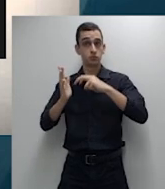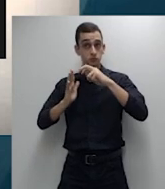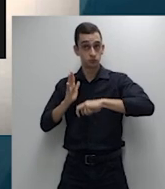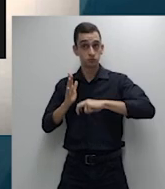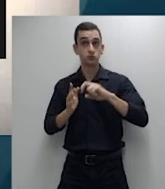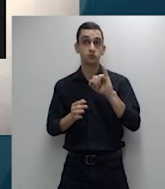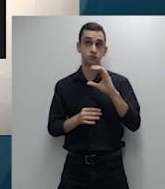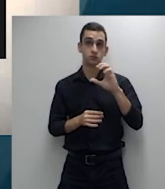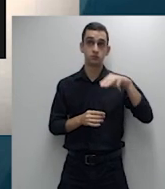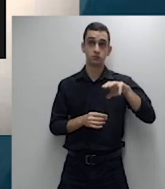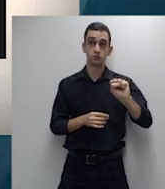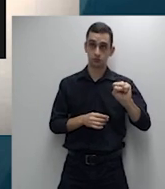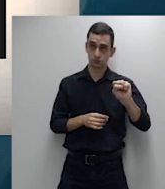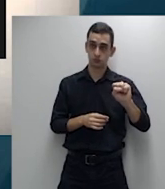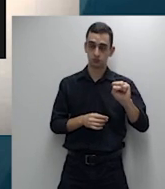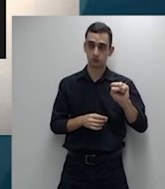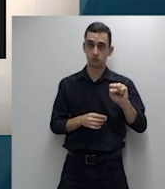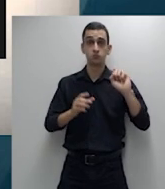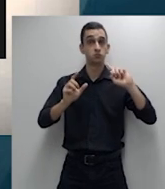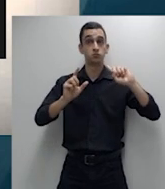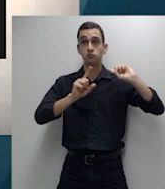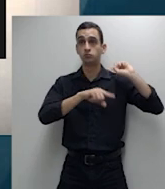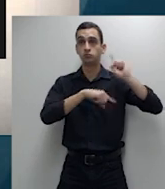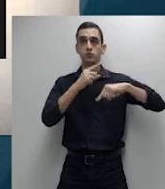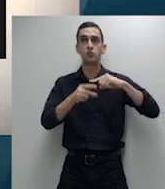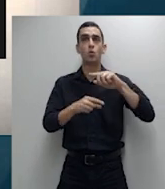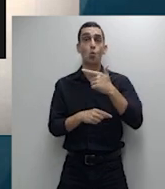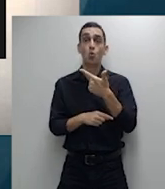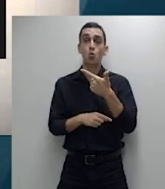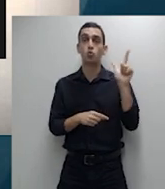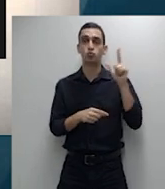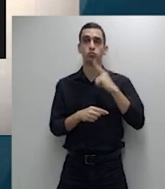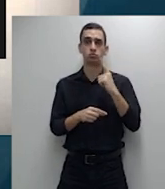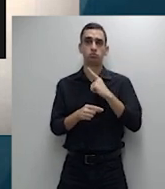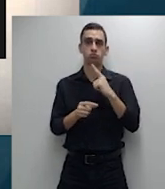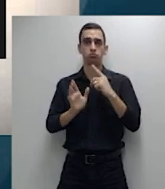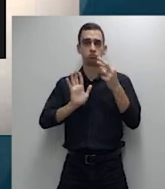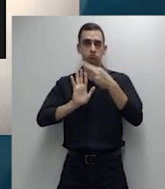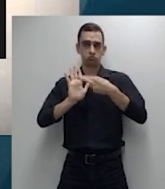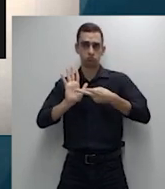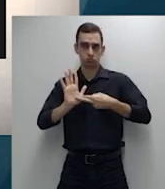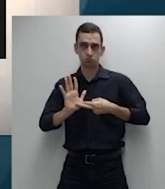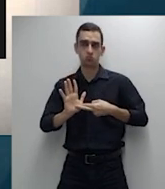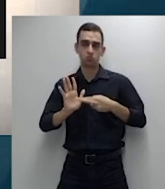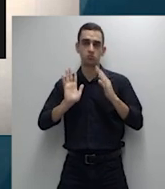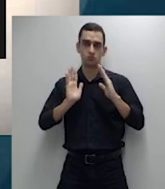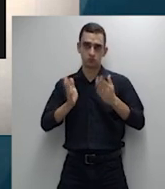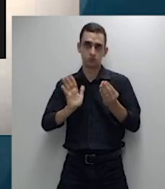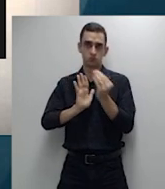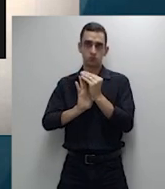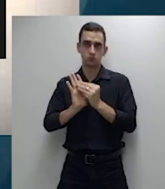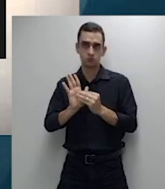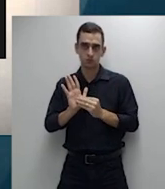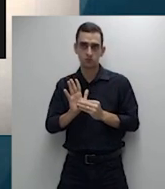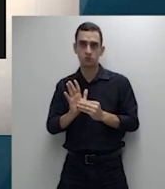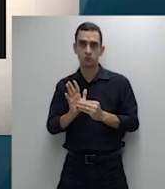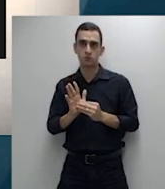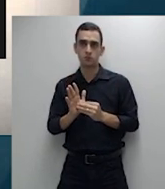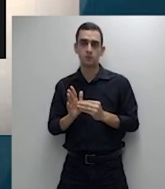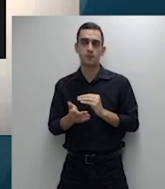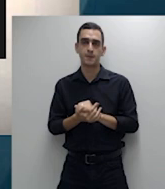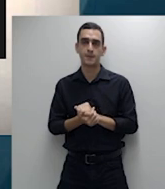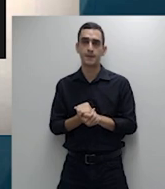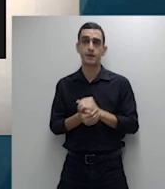LGP E especialmente da resolução G1 a